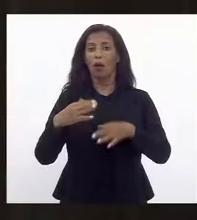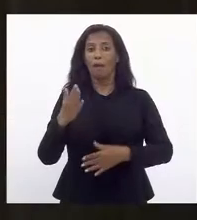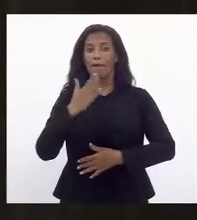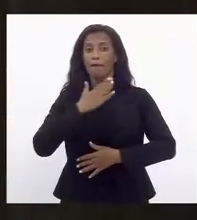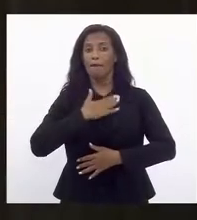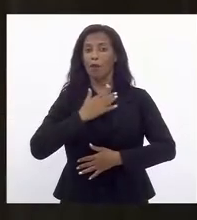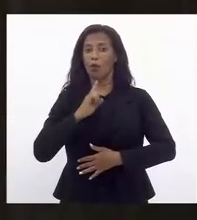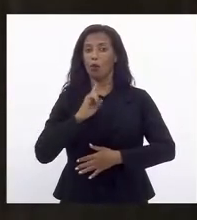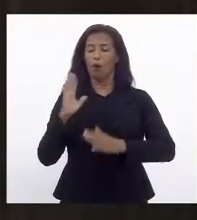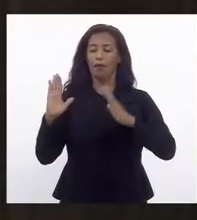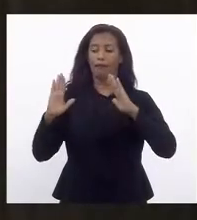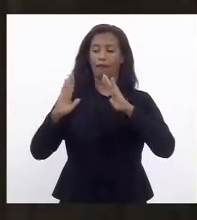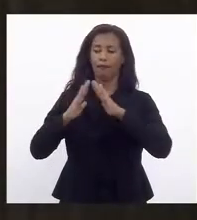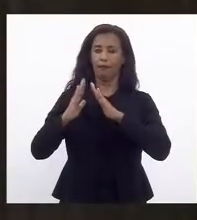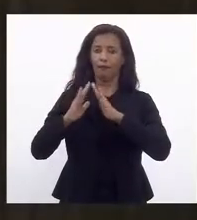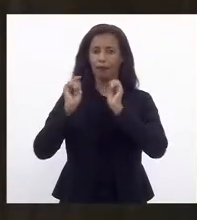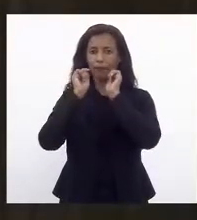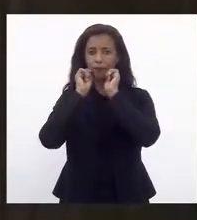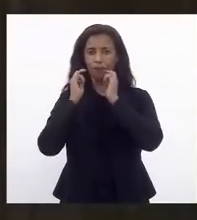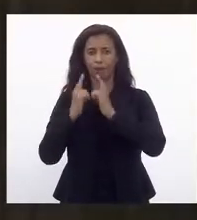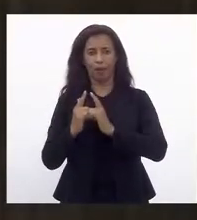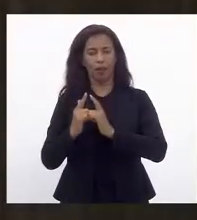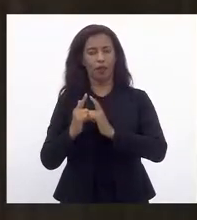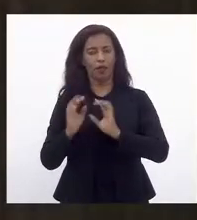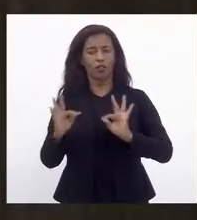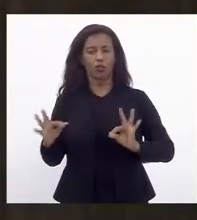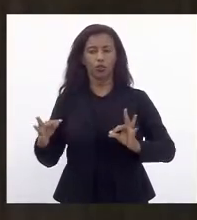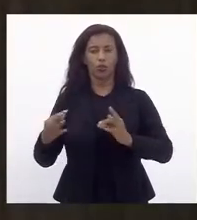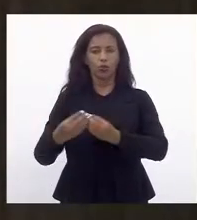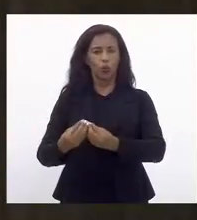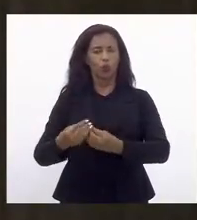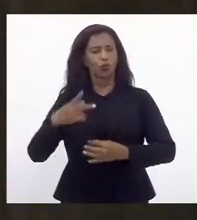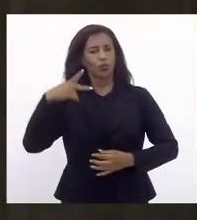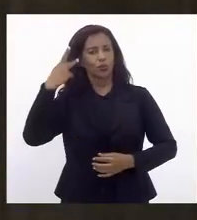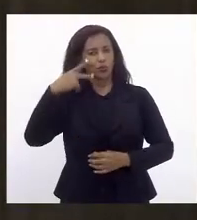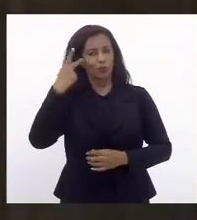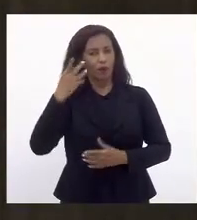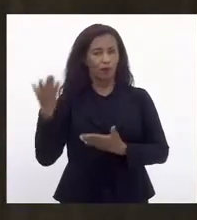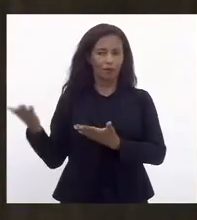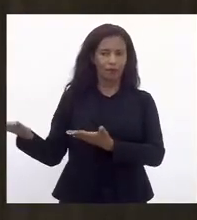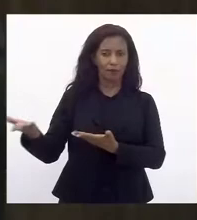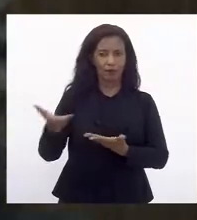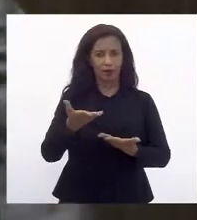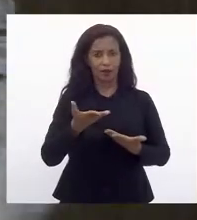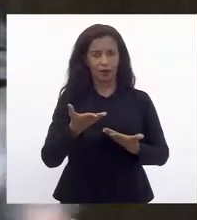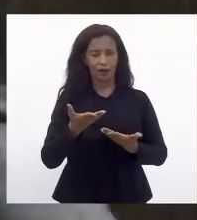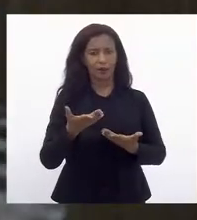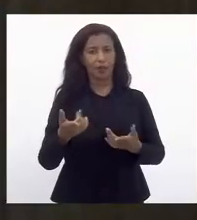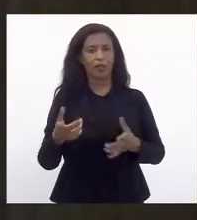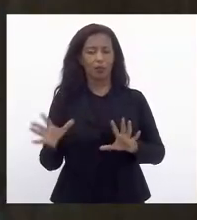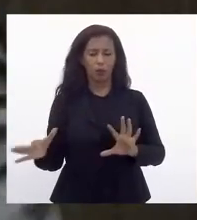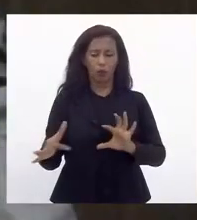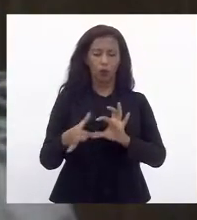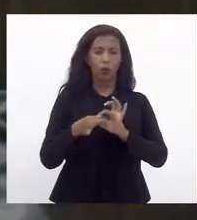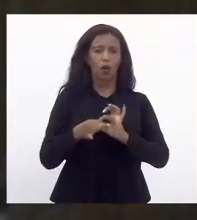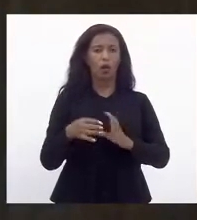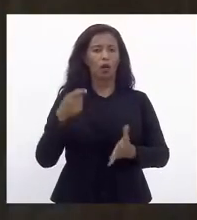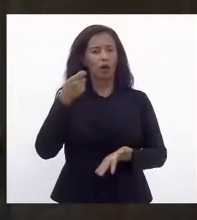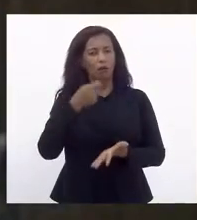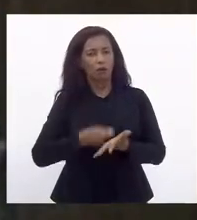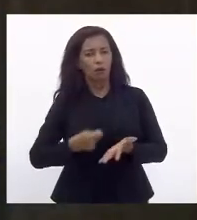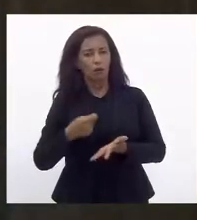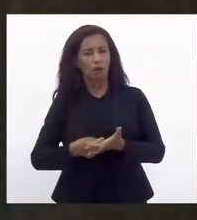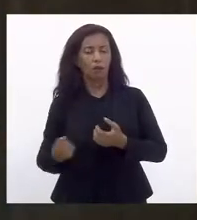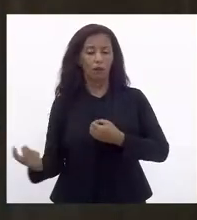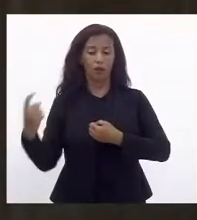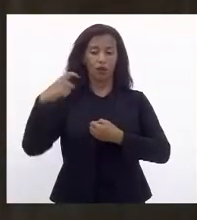esse projeto é da casa. Se não fosse todos os parlamentares aqui em coluio, lutando para